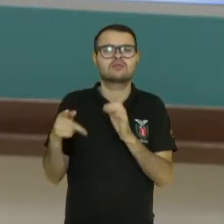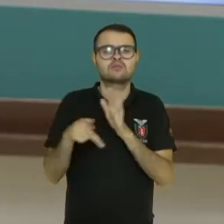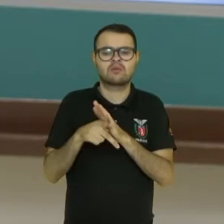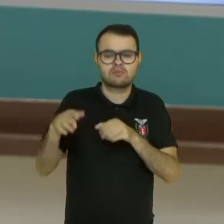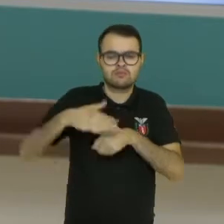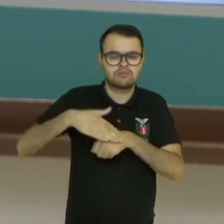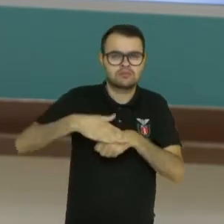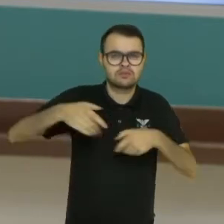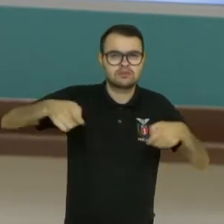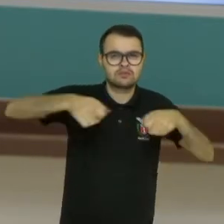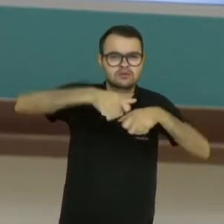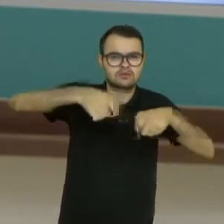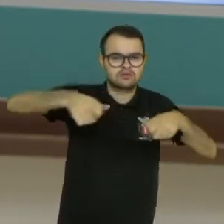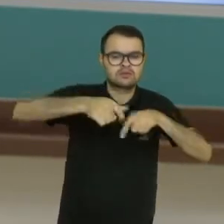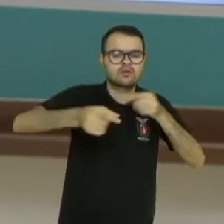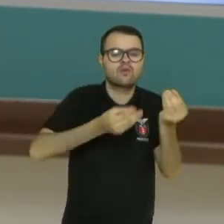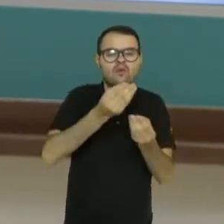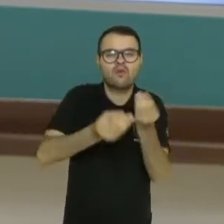ligação covalente?